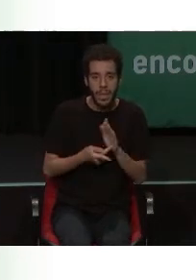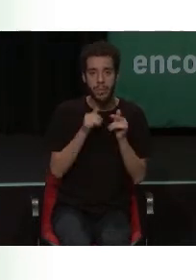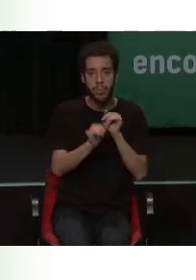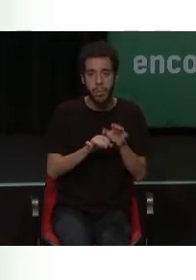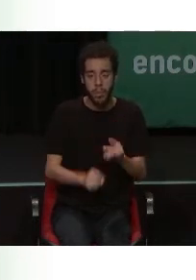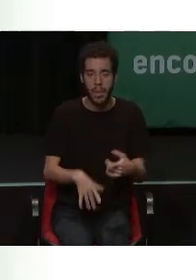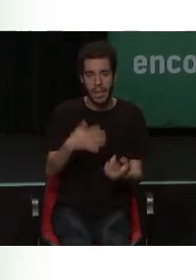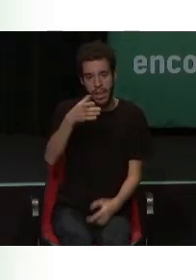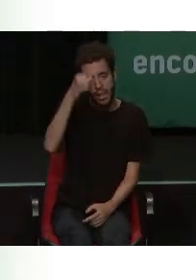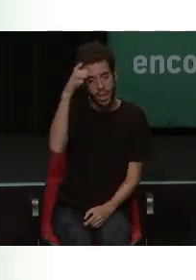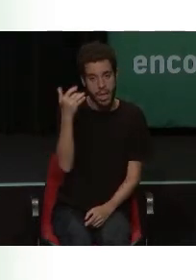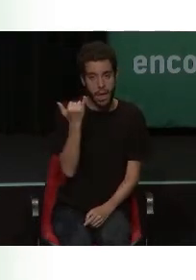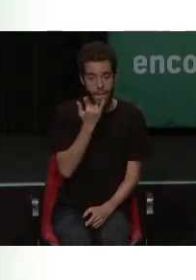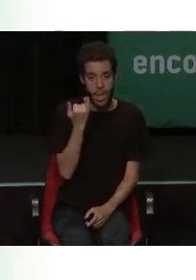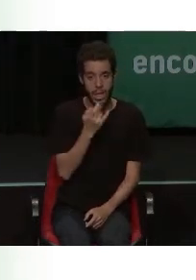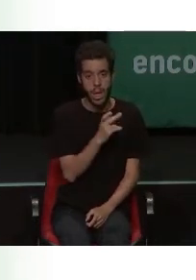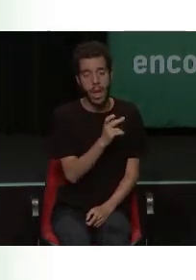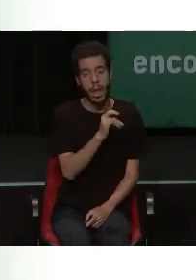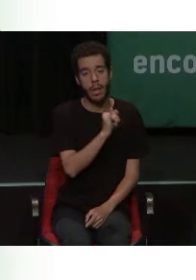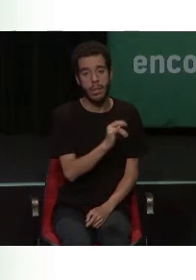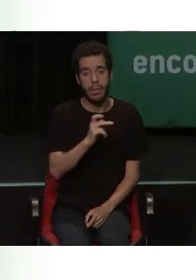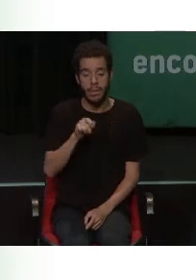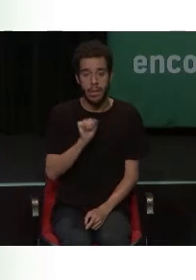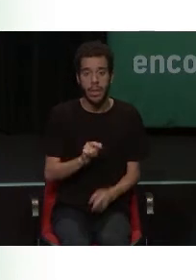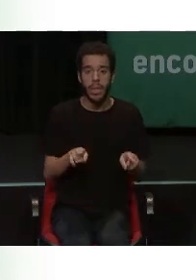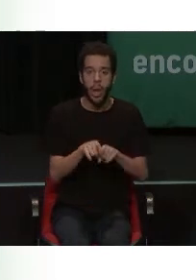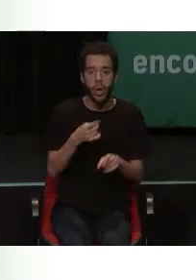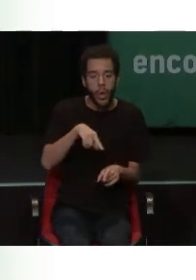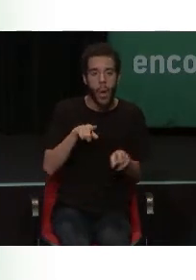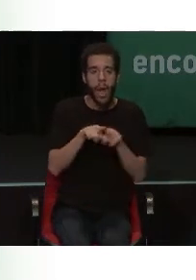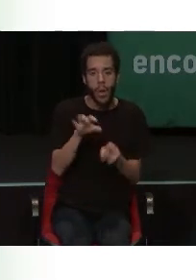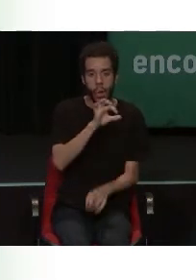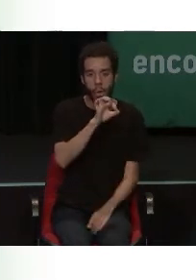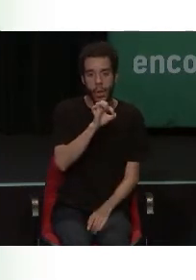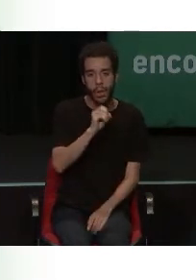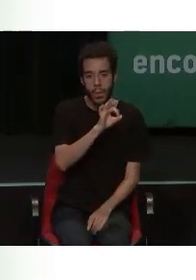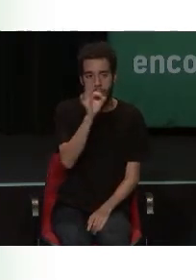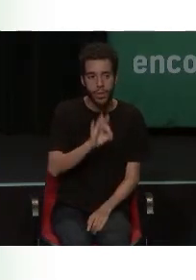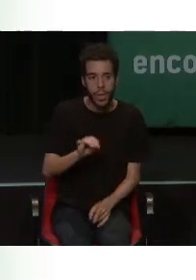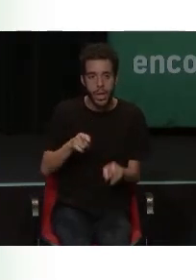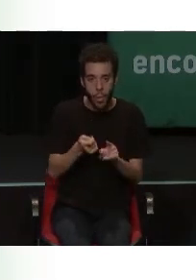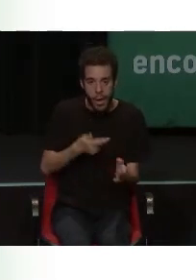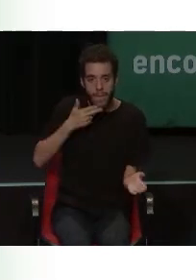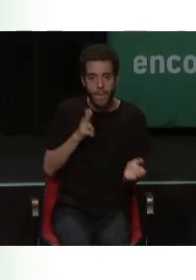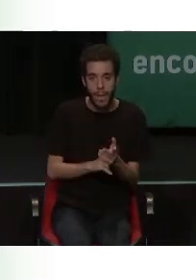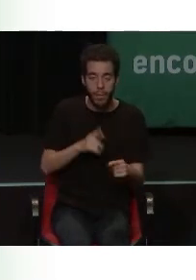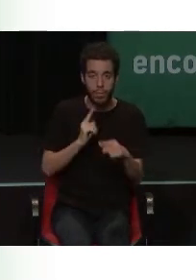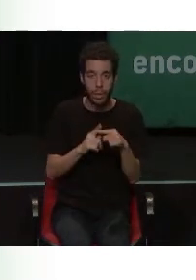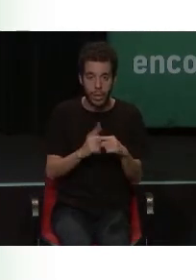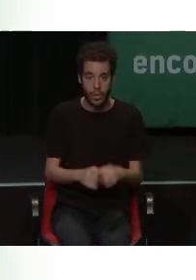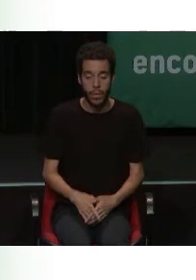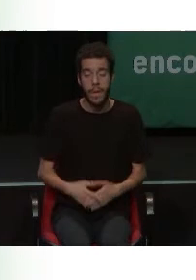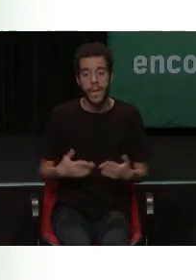inteligência artificial, nós já atingimos à volta de 80% de verdadeiros positivos.